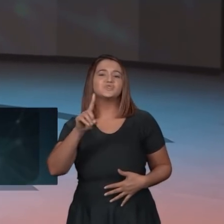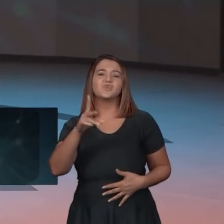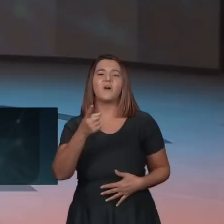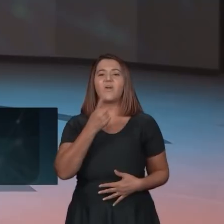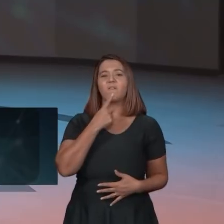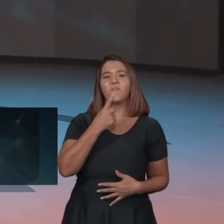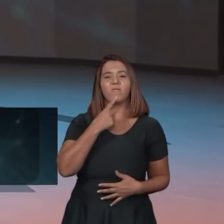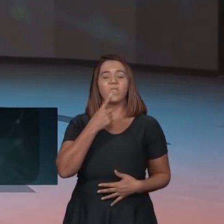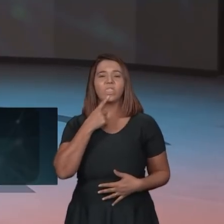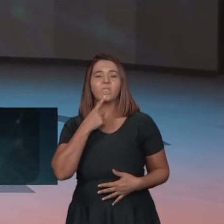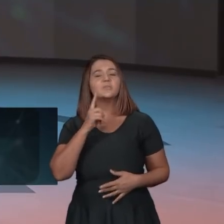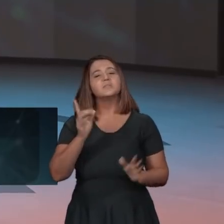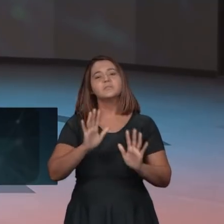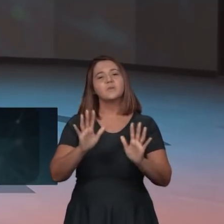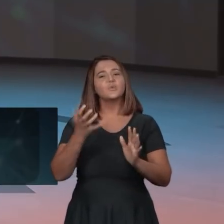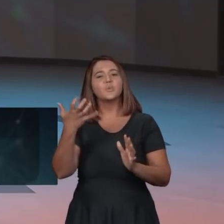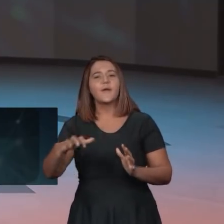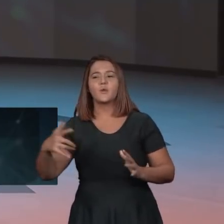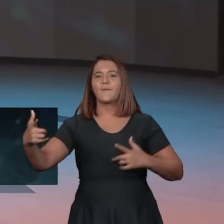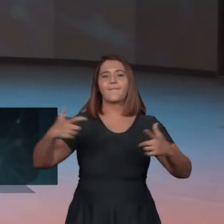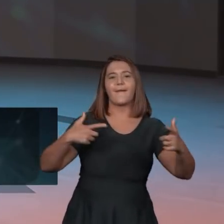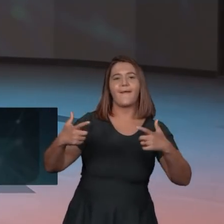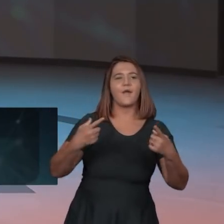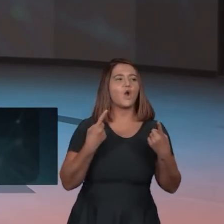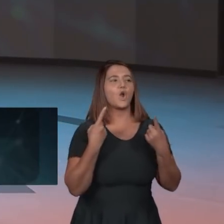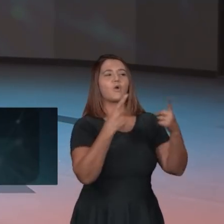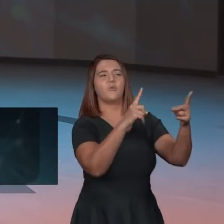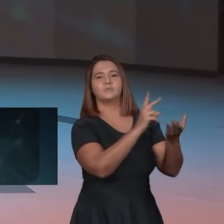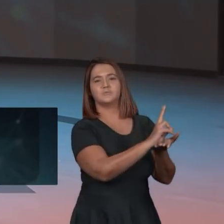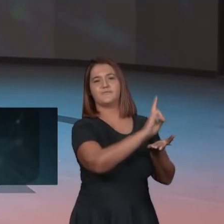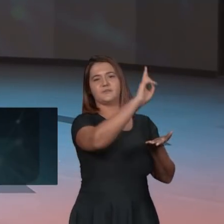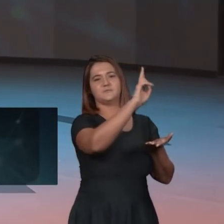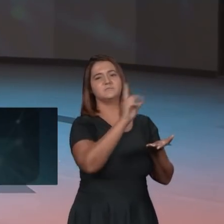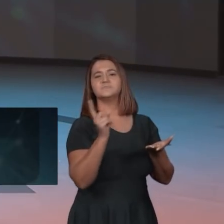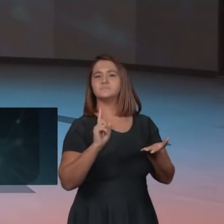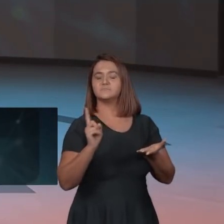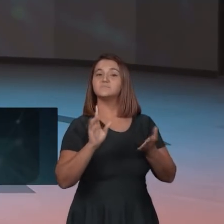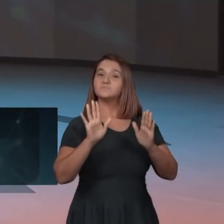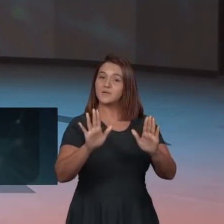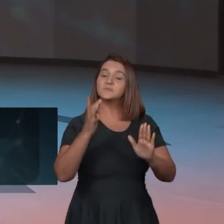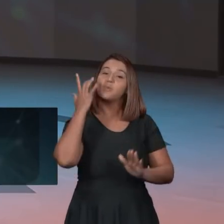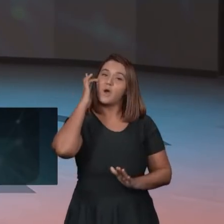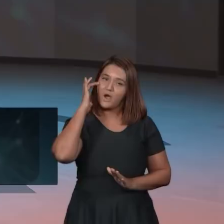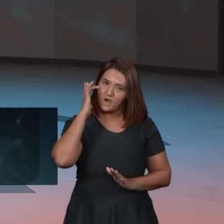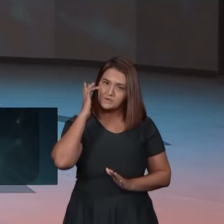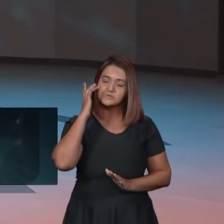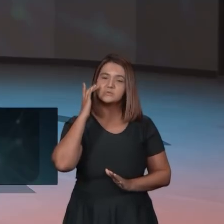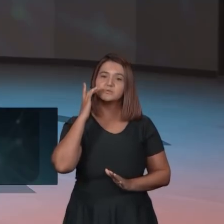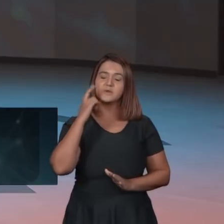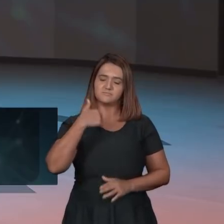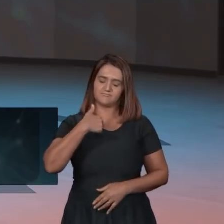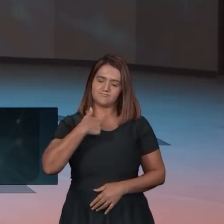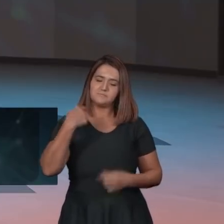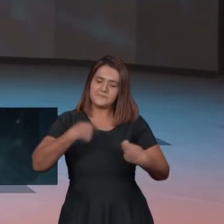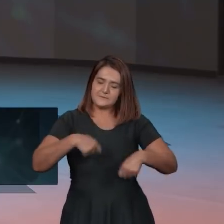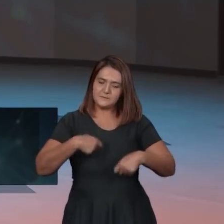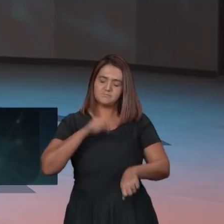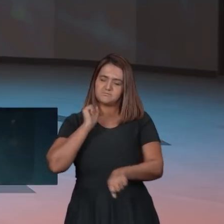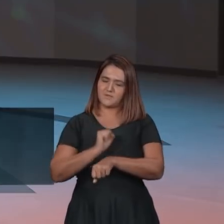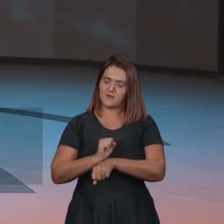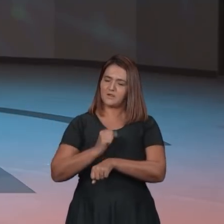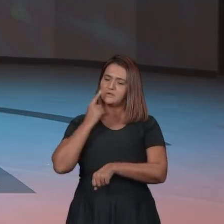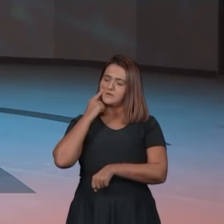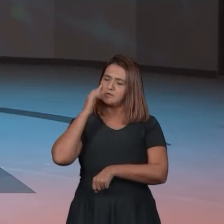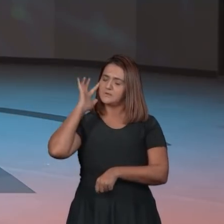mundo acadêmico, eu não quero aqui criar guerra com a universidade, não é isso. Mas eu acho que você tem o dever intelectual de também